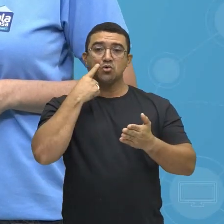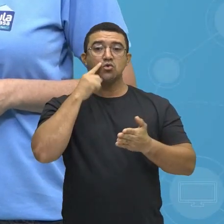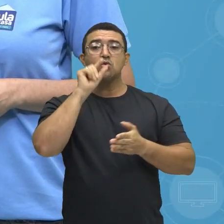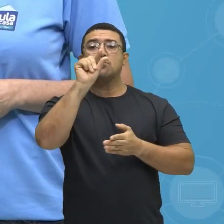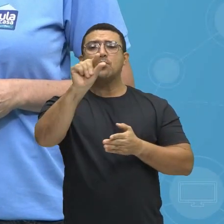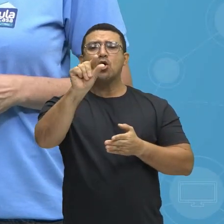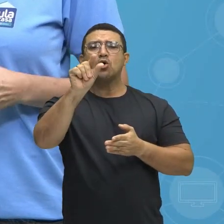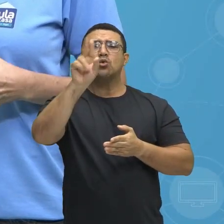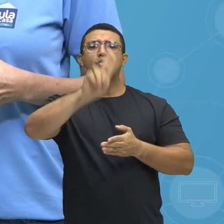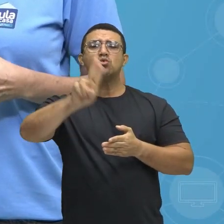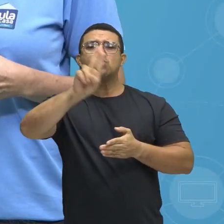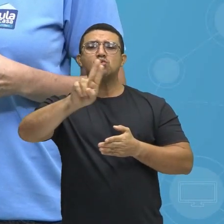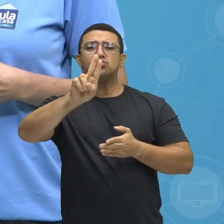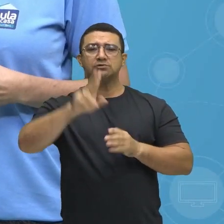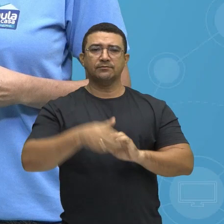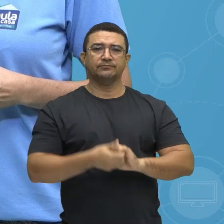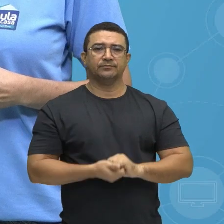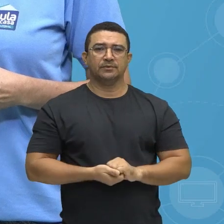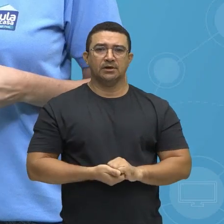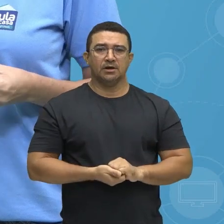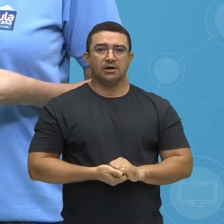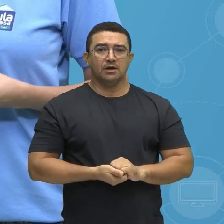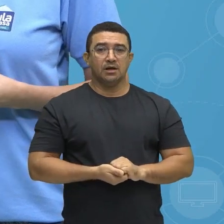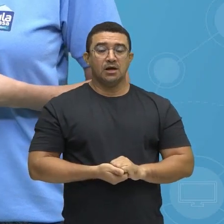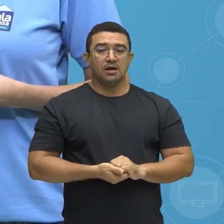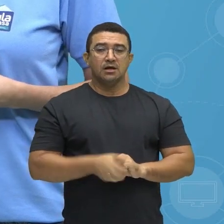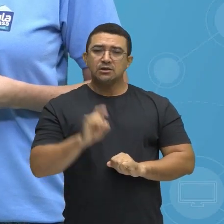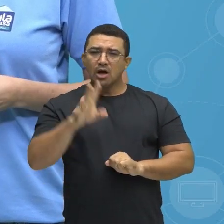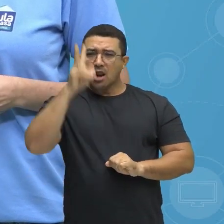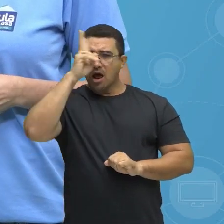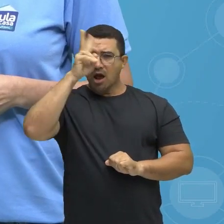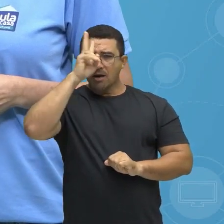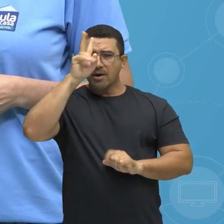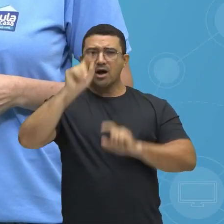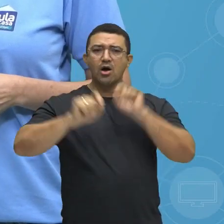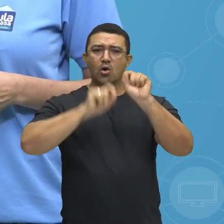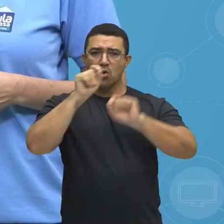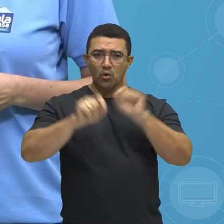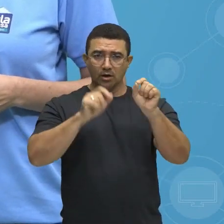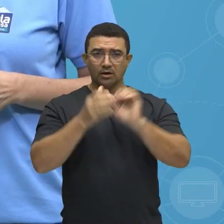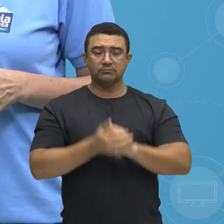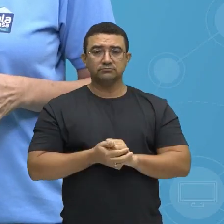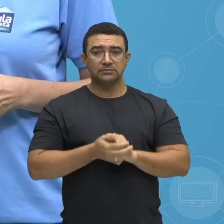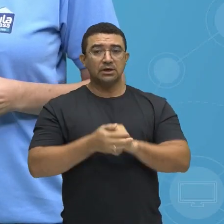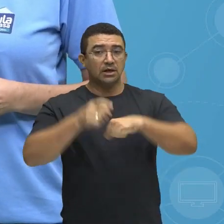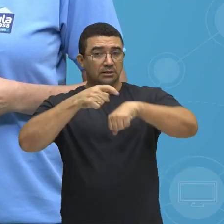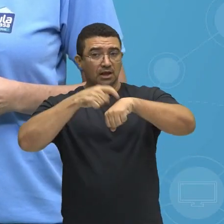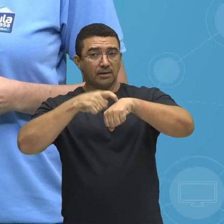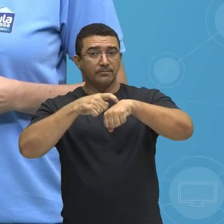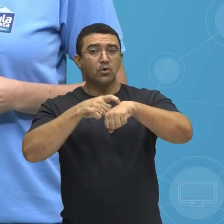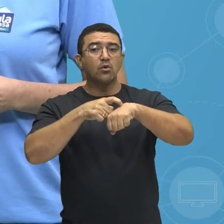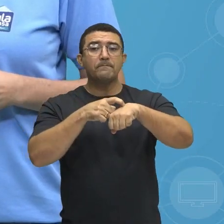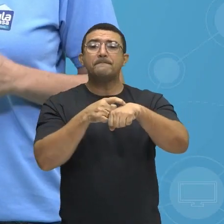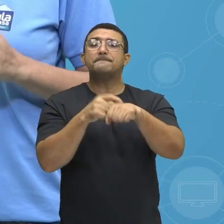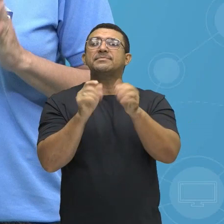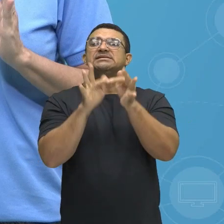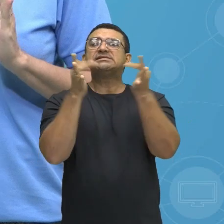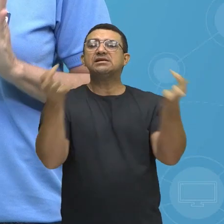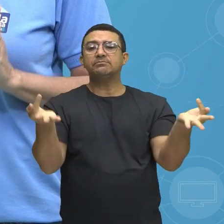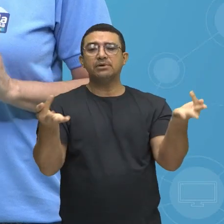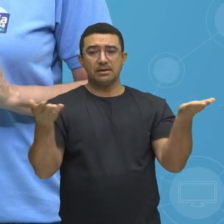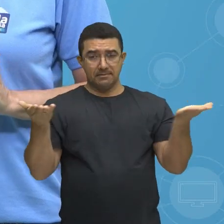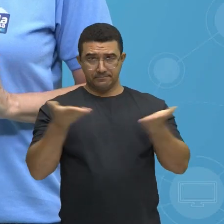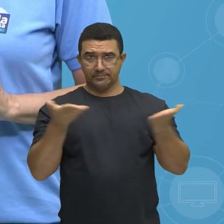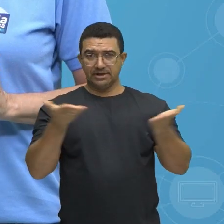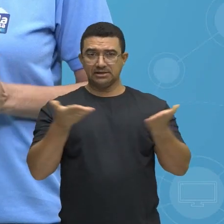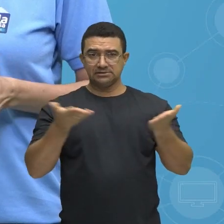dar uma olhada. Lembrando que a gente está trabalhando essas double H words com simple present, com presente simples. Então, a gente